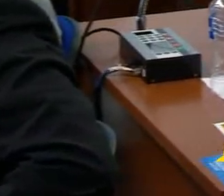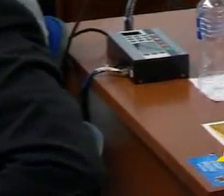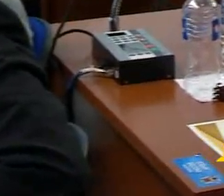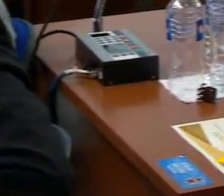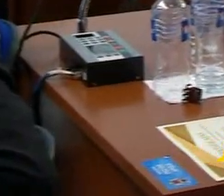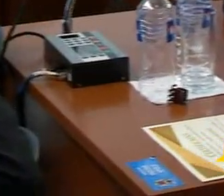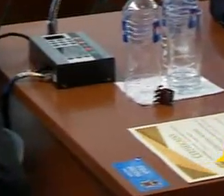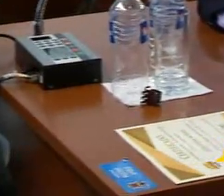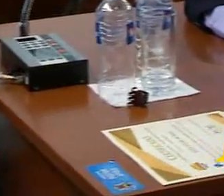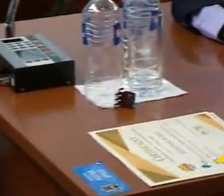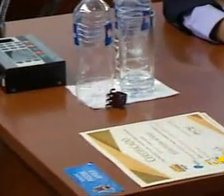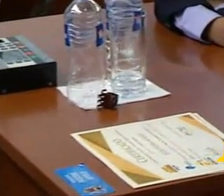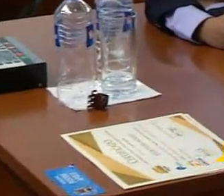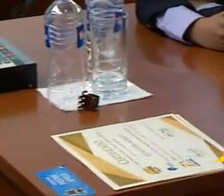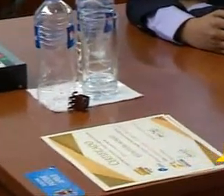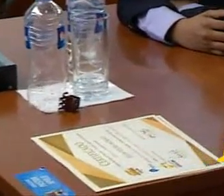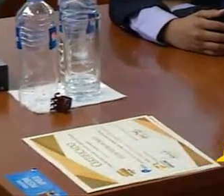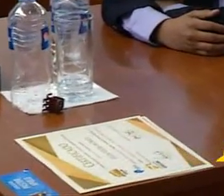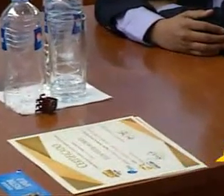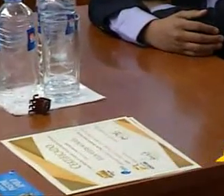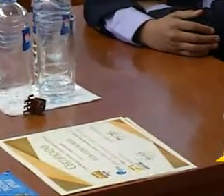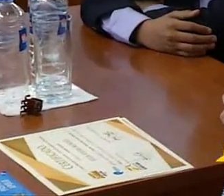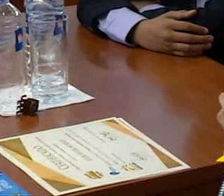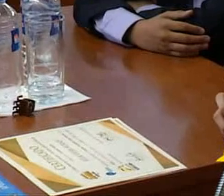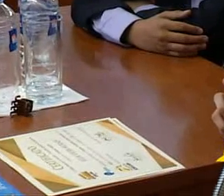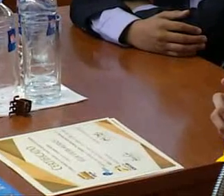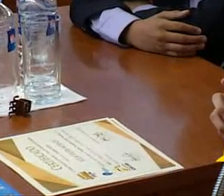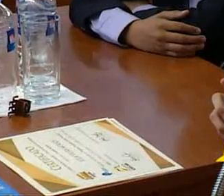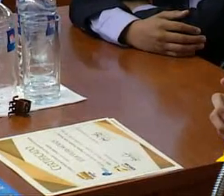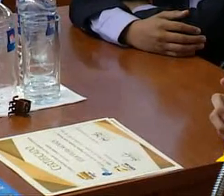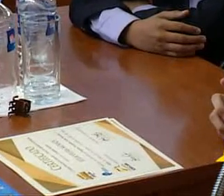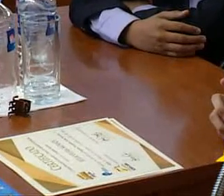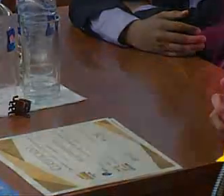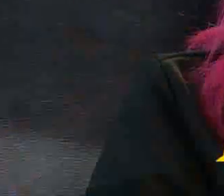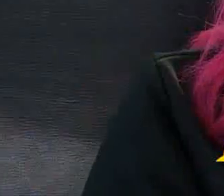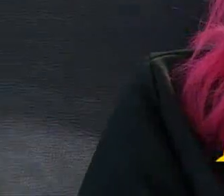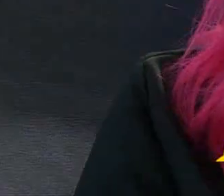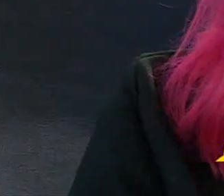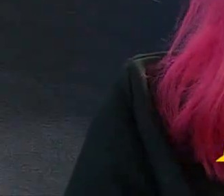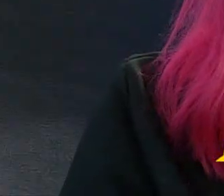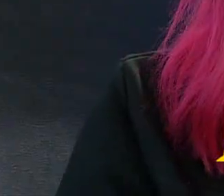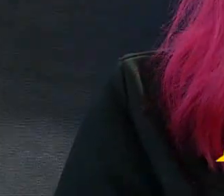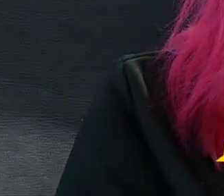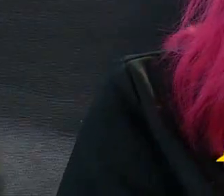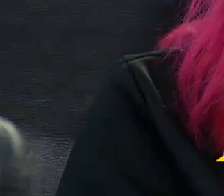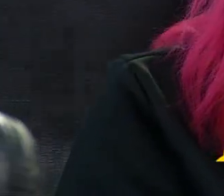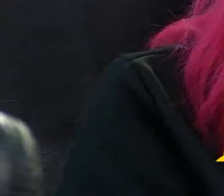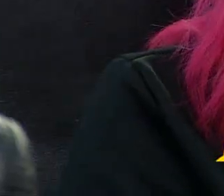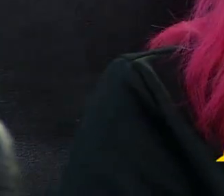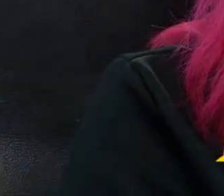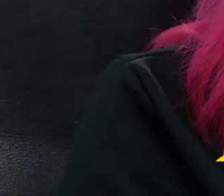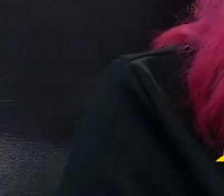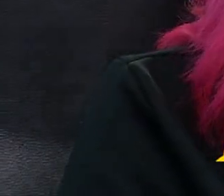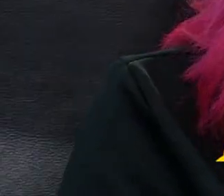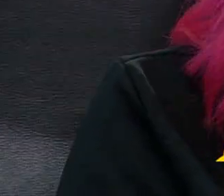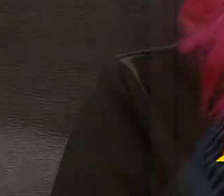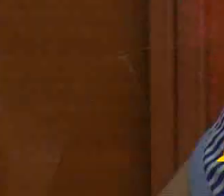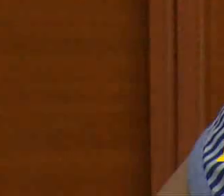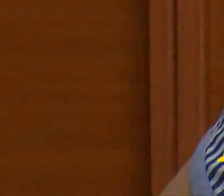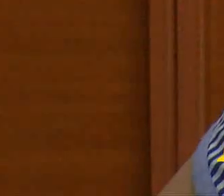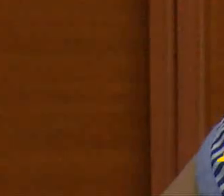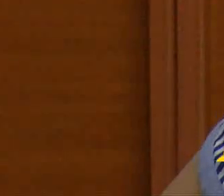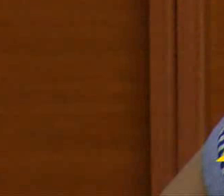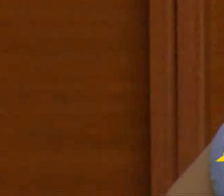faz sorrir. E quando você vem, tudo fica bem